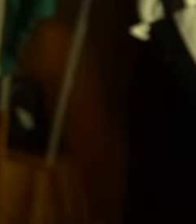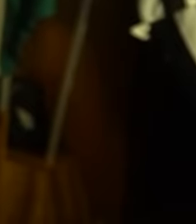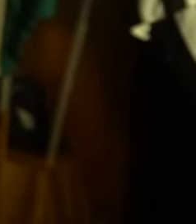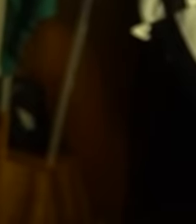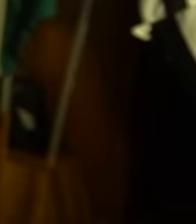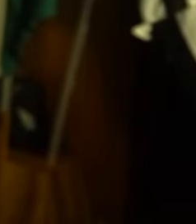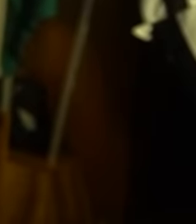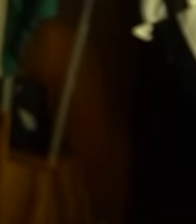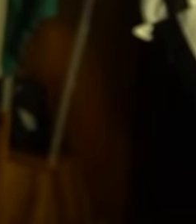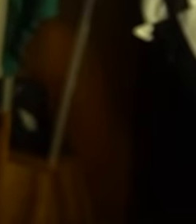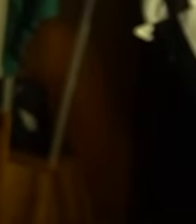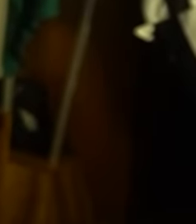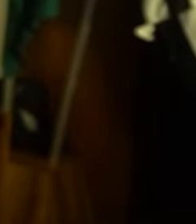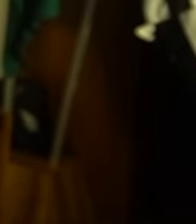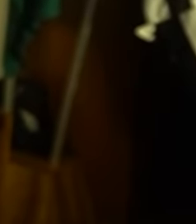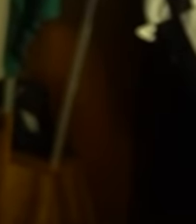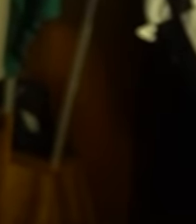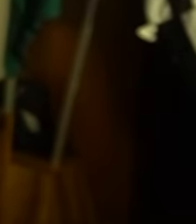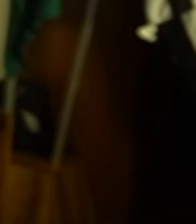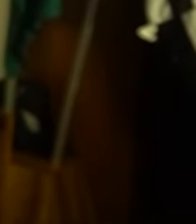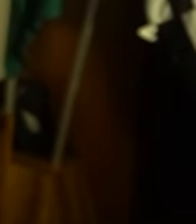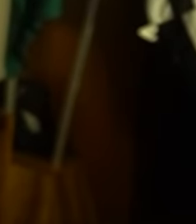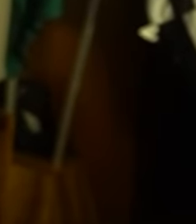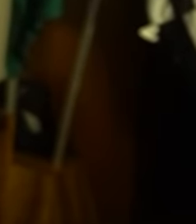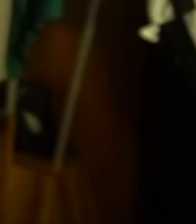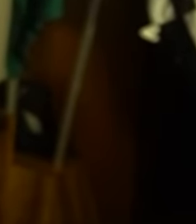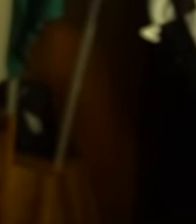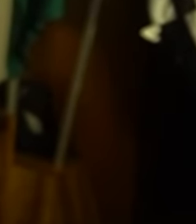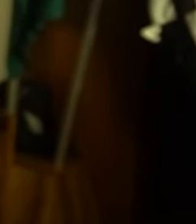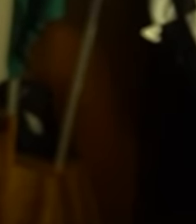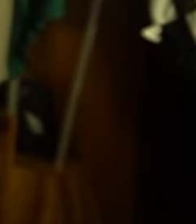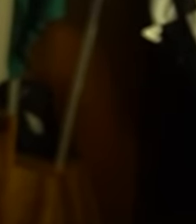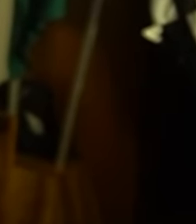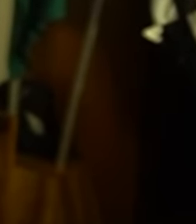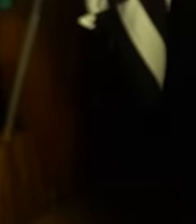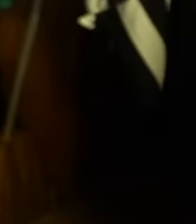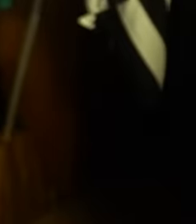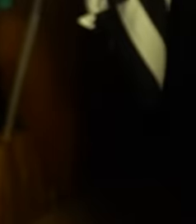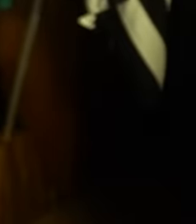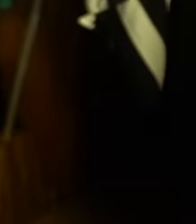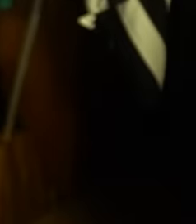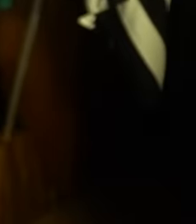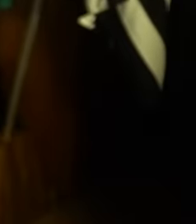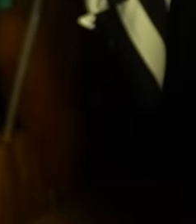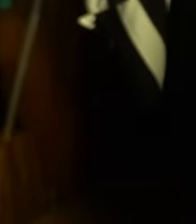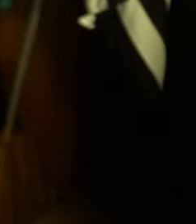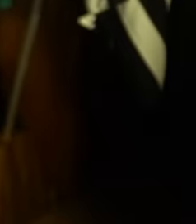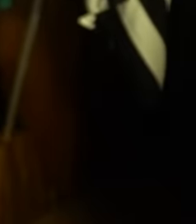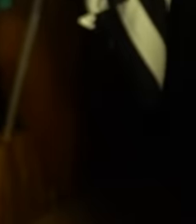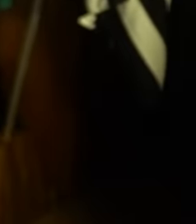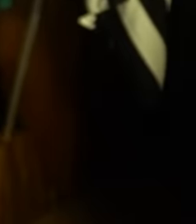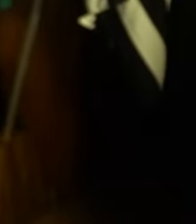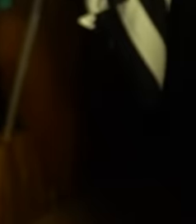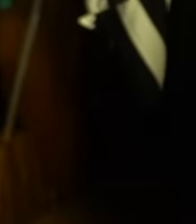a segurança da sociedade e também daqueles que estão internados nos hospitais psiquiátricos de custódia. A seguir eu vou deixar com vocês aí a